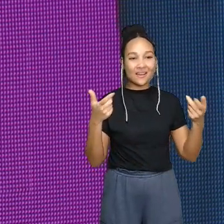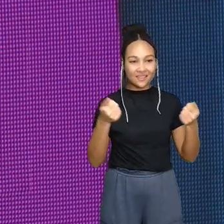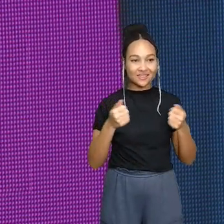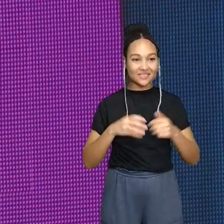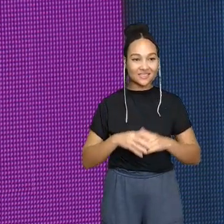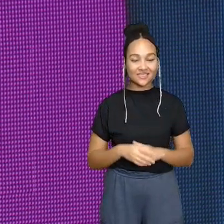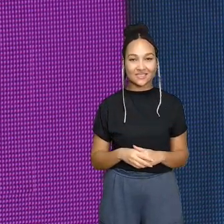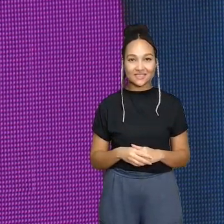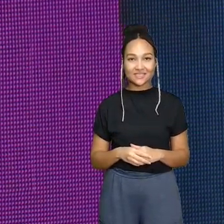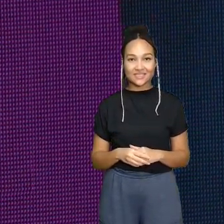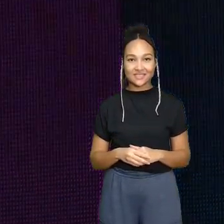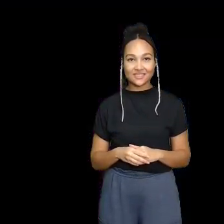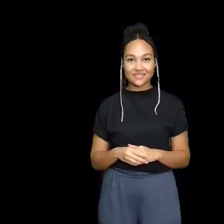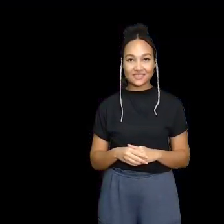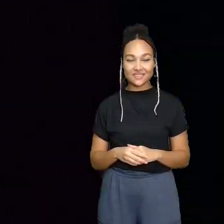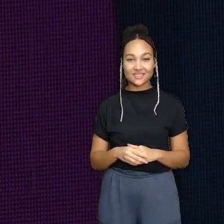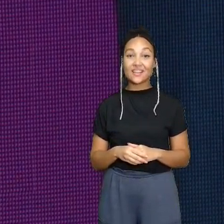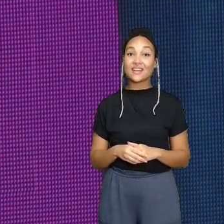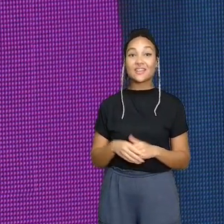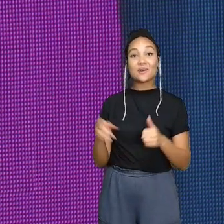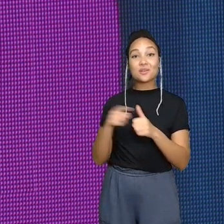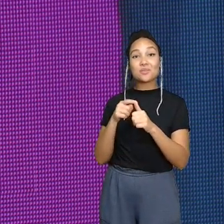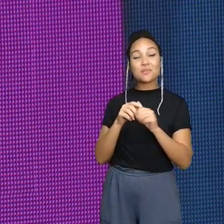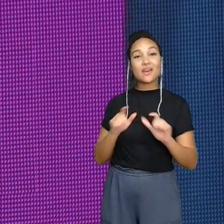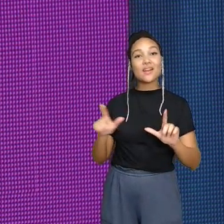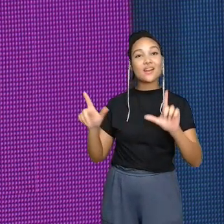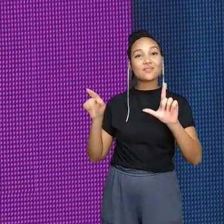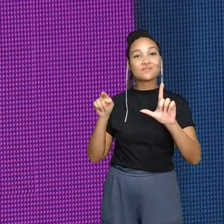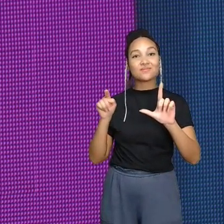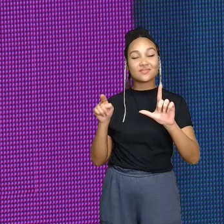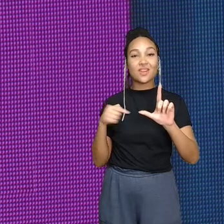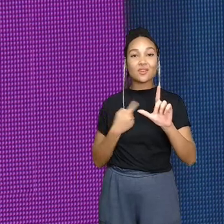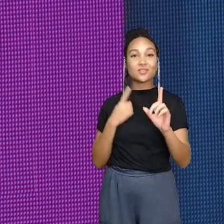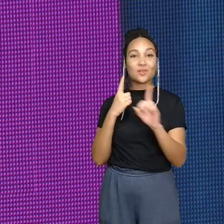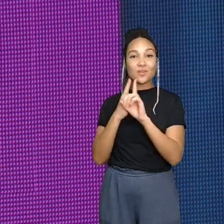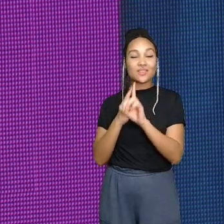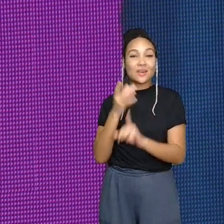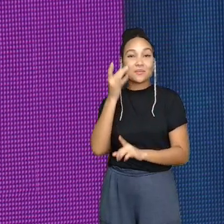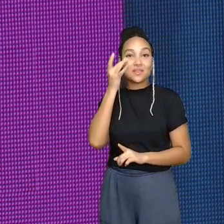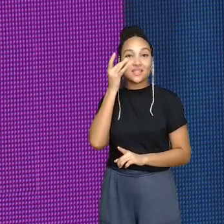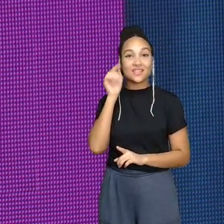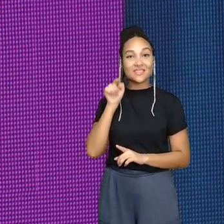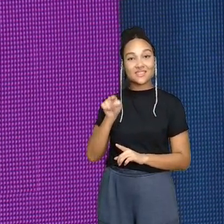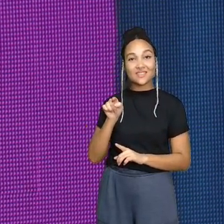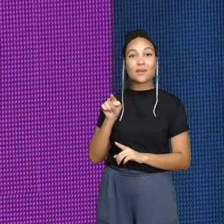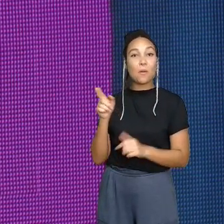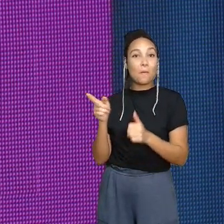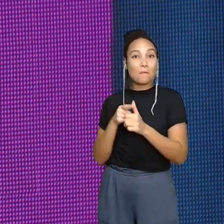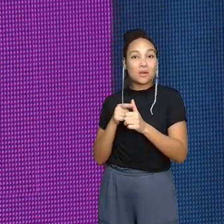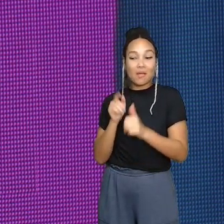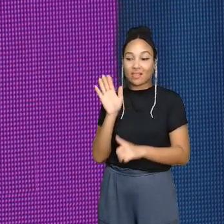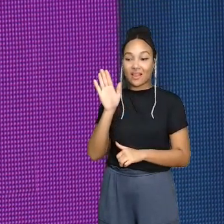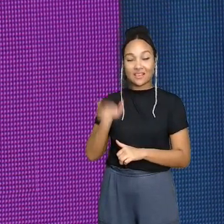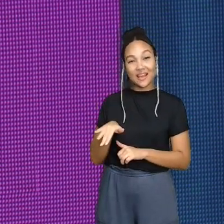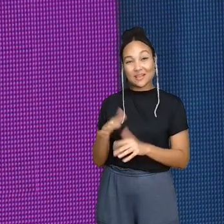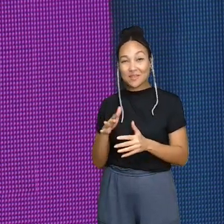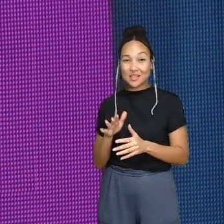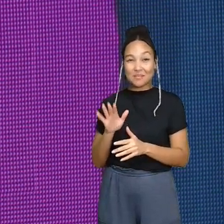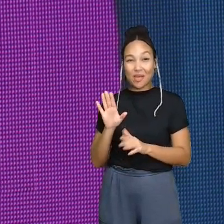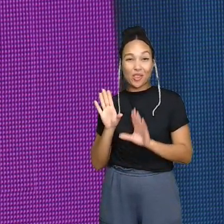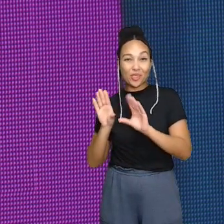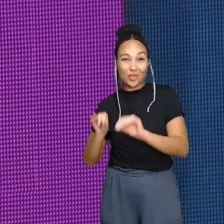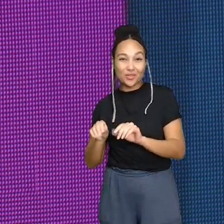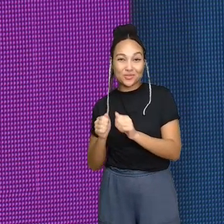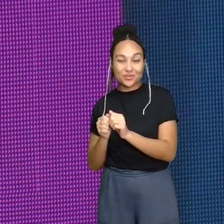A missão de ser o primeiro painel, né, no nosso encontro presencial aqui, o primeiro painel da nossa tarde e noite.